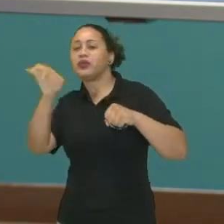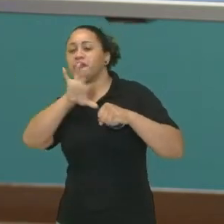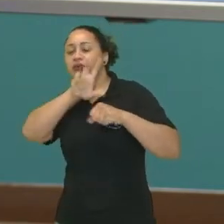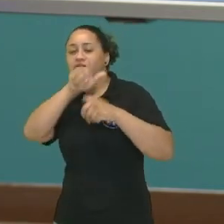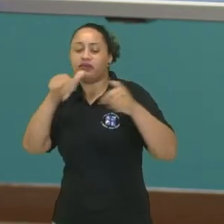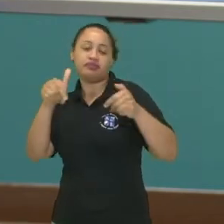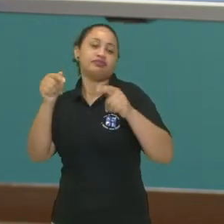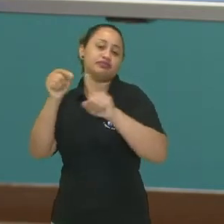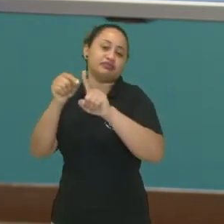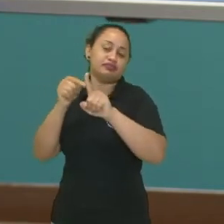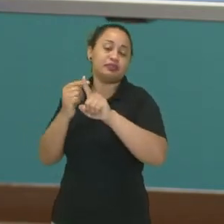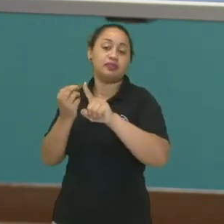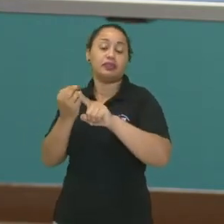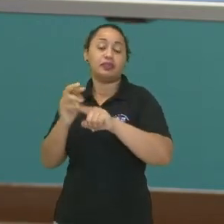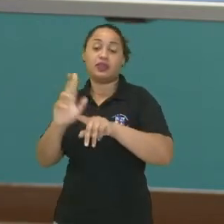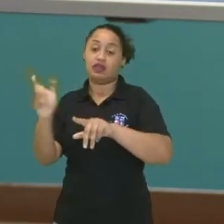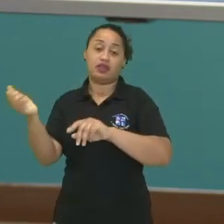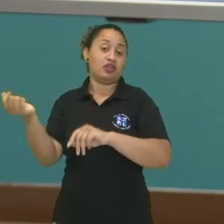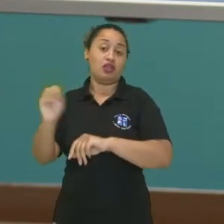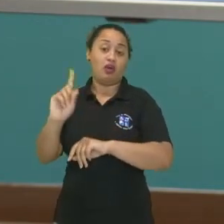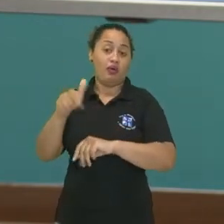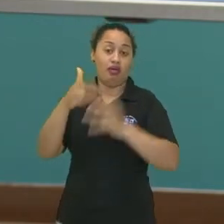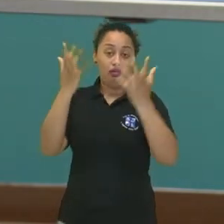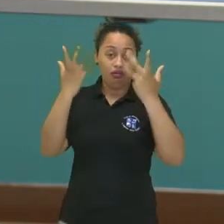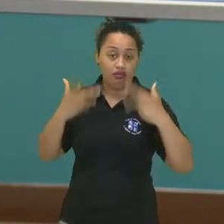uma espécie diferente a dela.